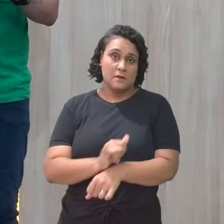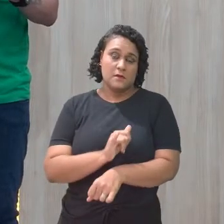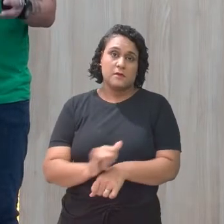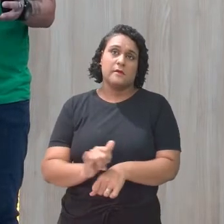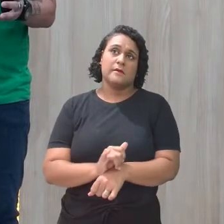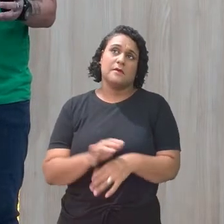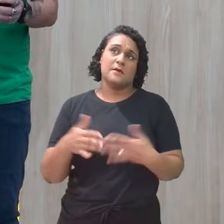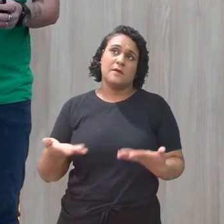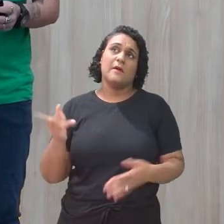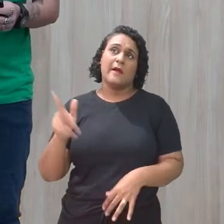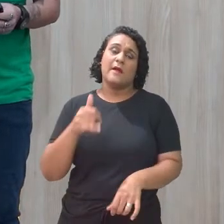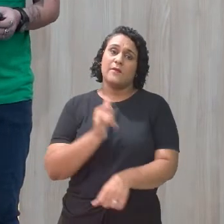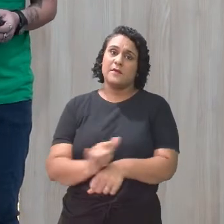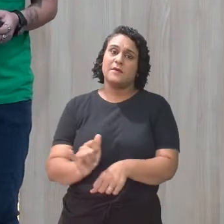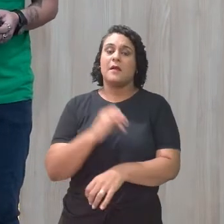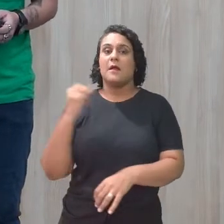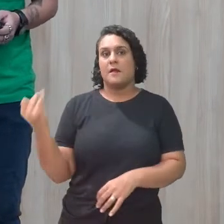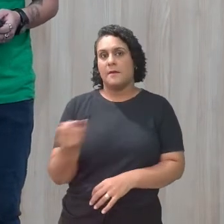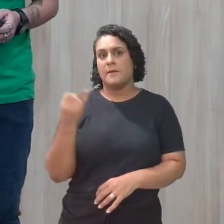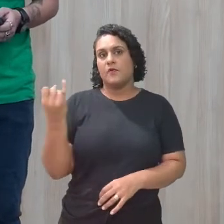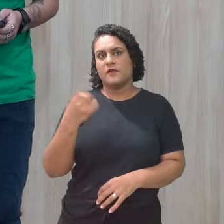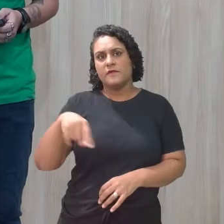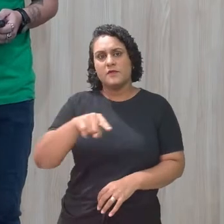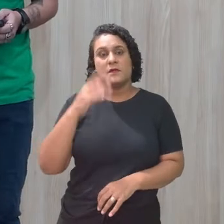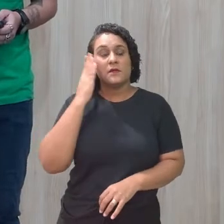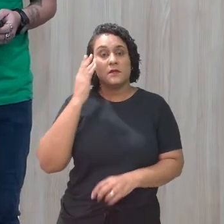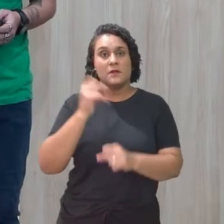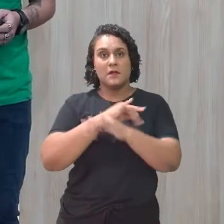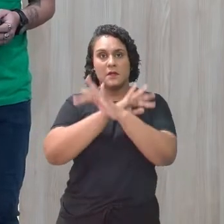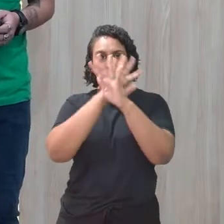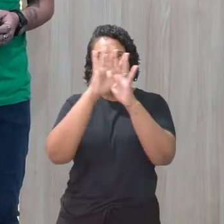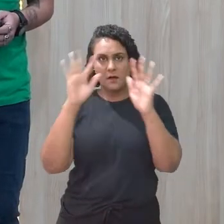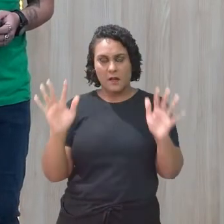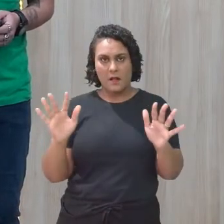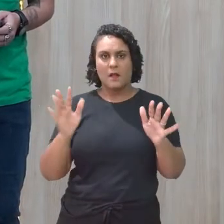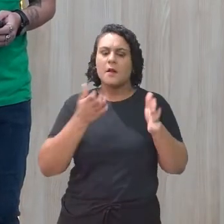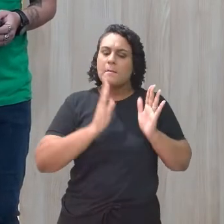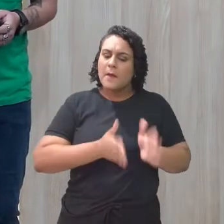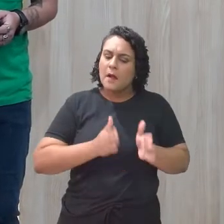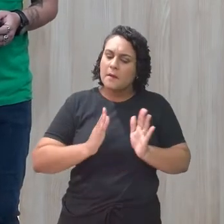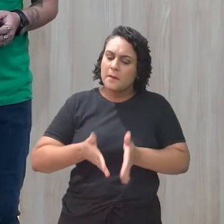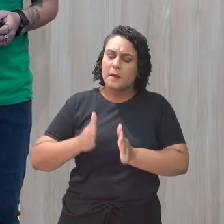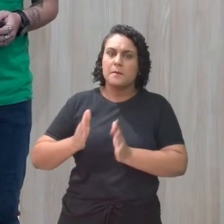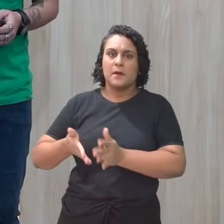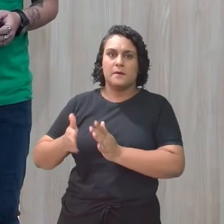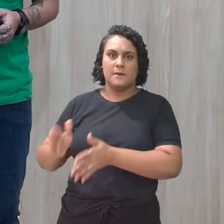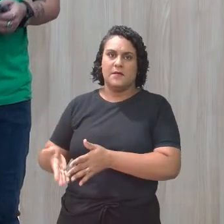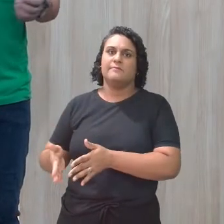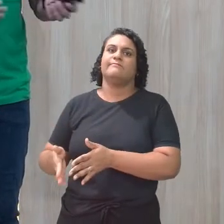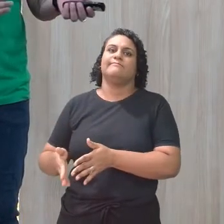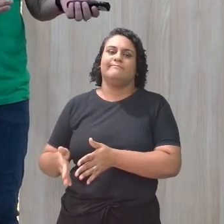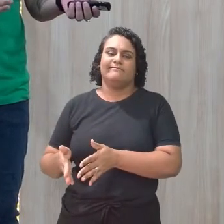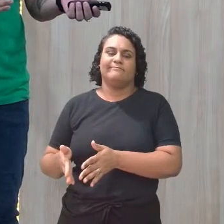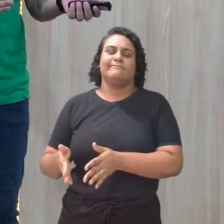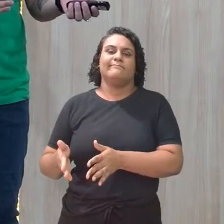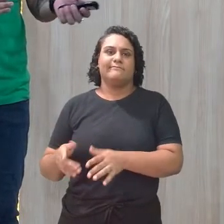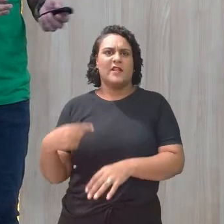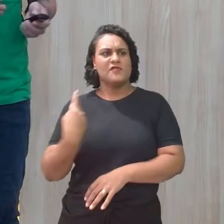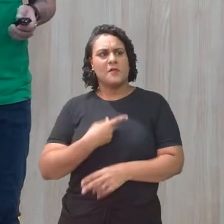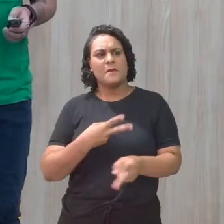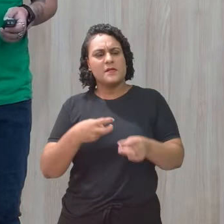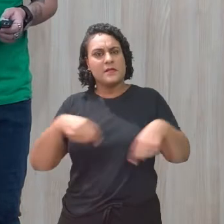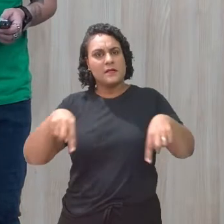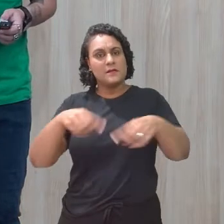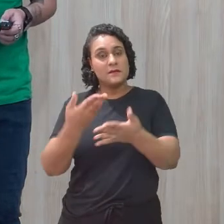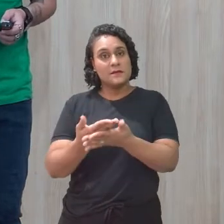como é um método, né? É importante que você compreenda cada uma das suas etapas, né? A gente já vê muito em sala, né,